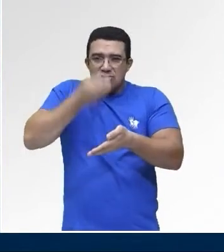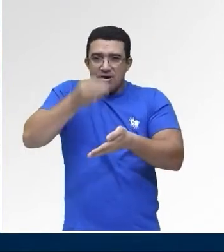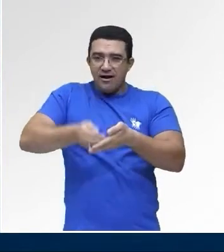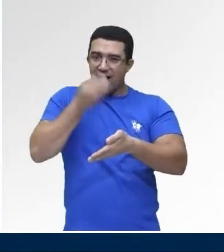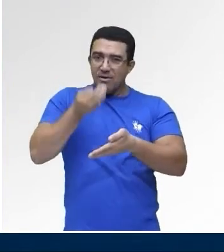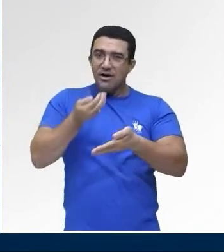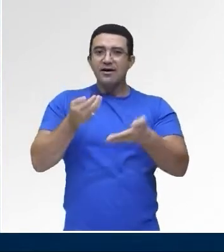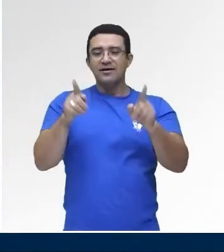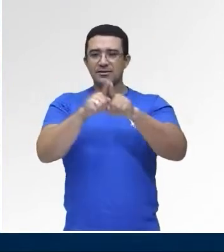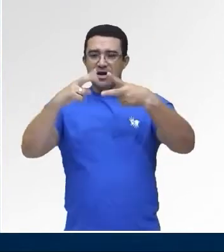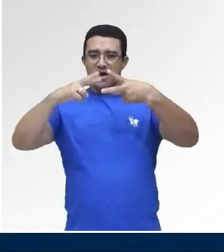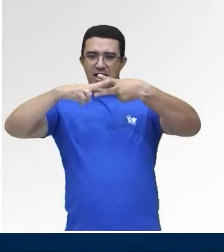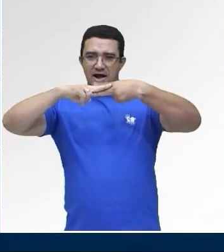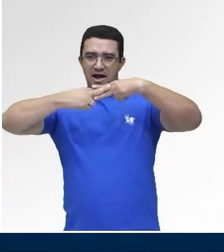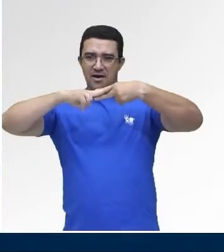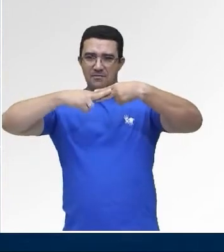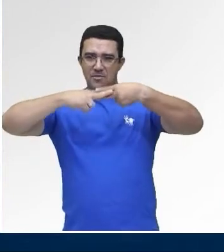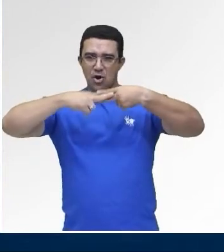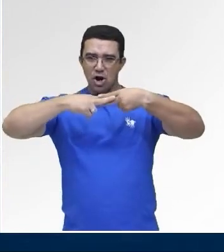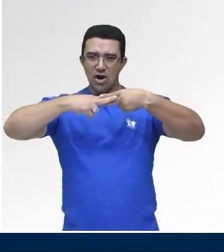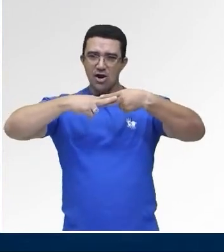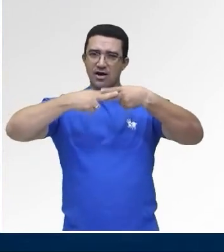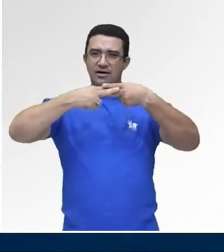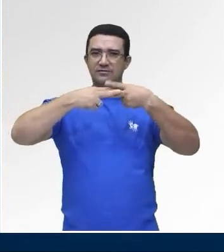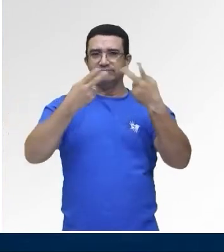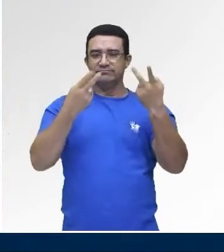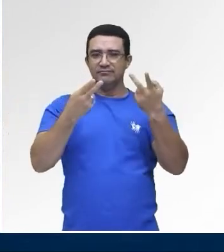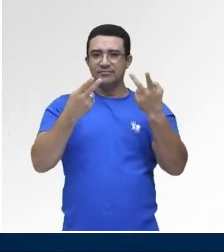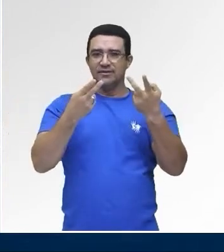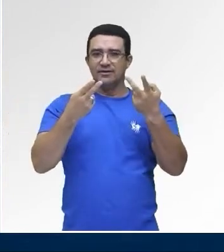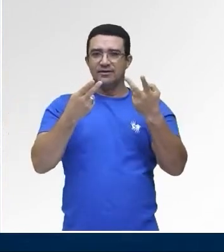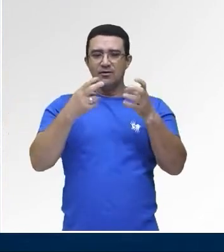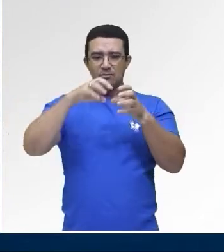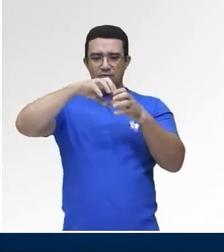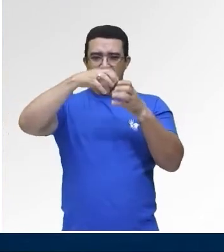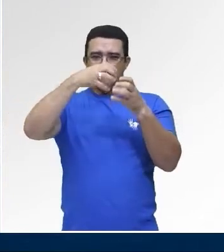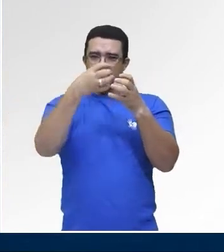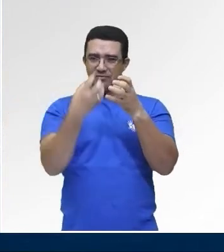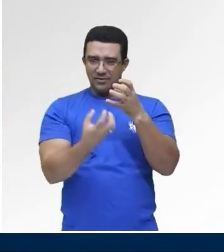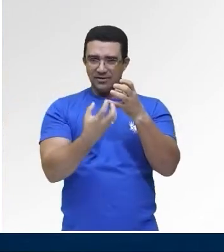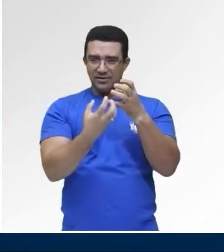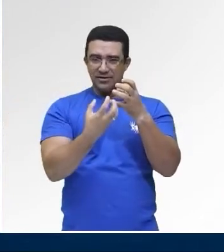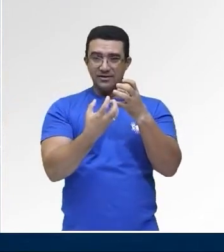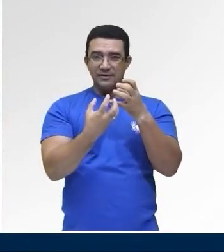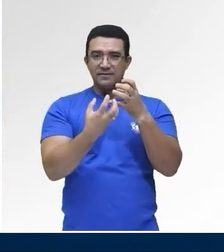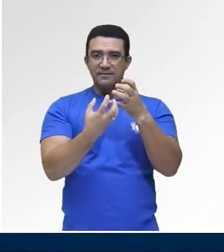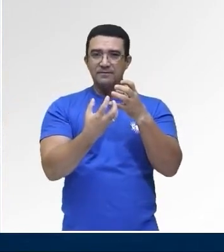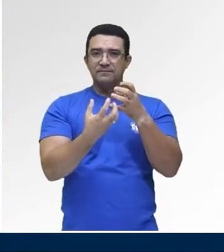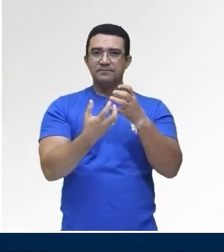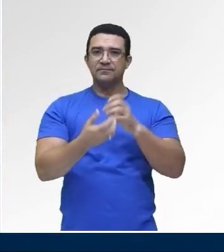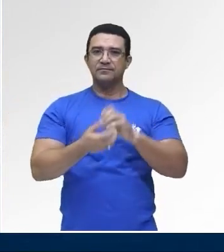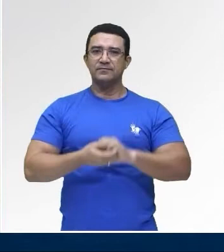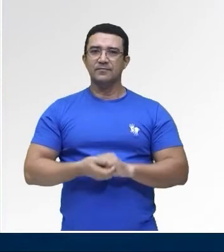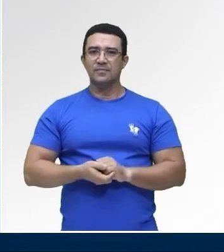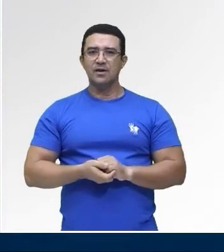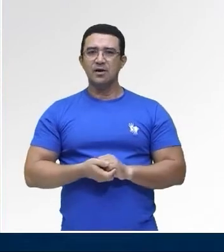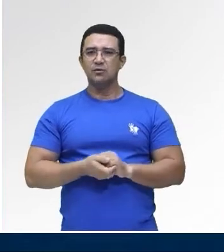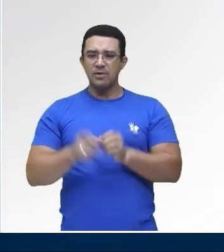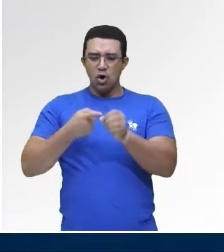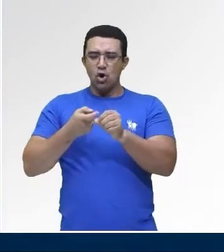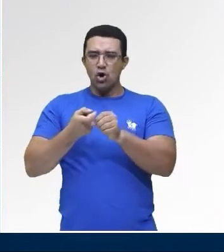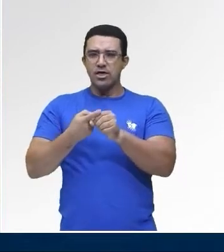da carambola, né, da ata, ou fruta do conde, né, como ela é conhecida também, a